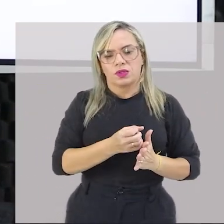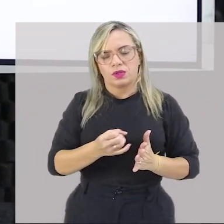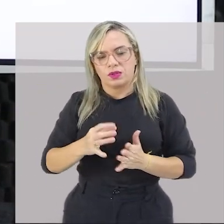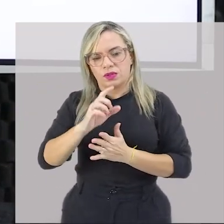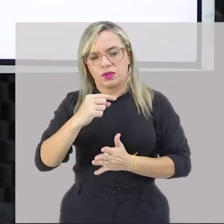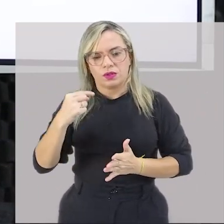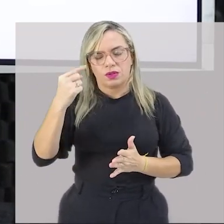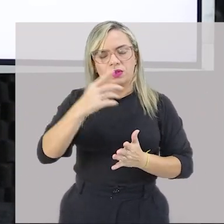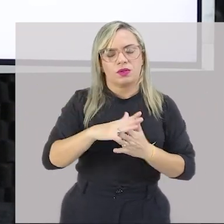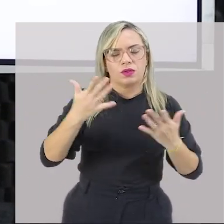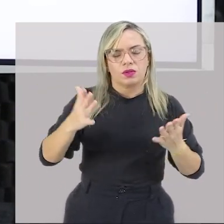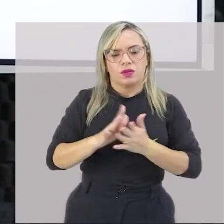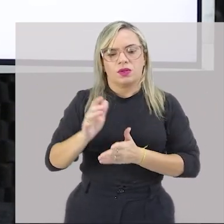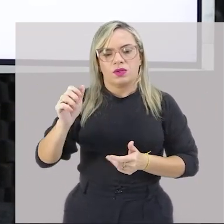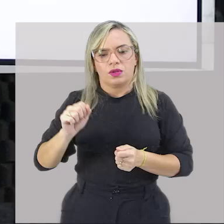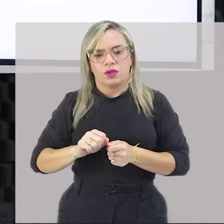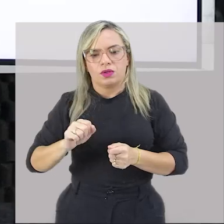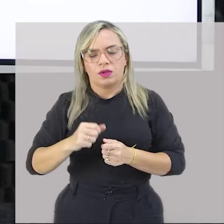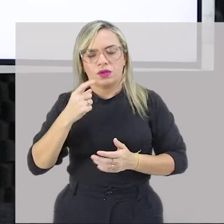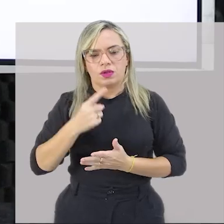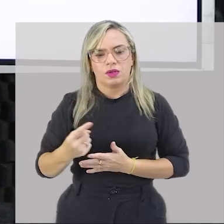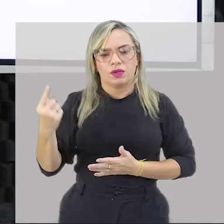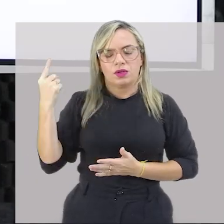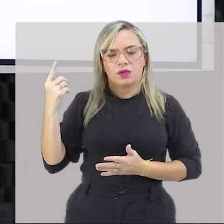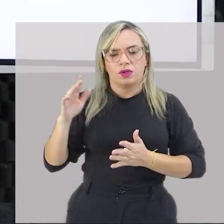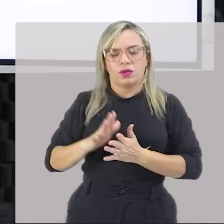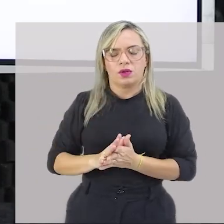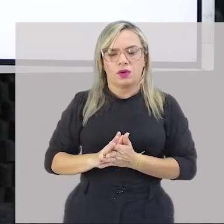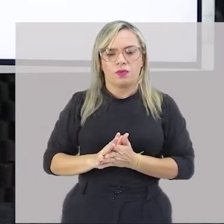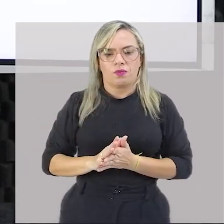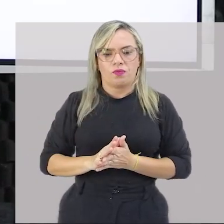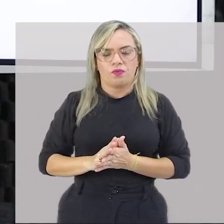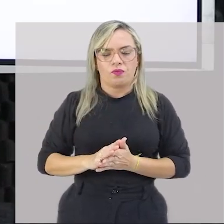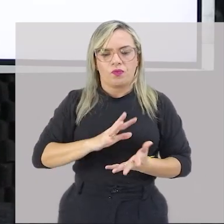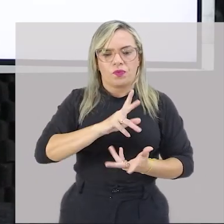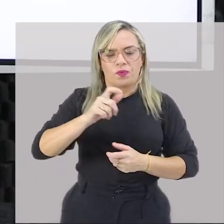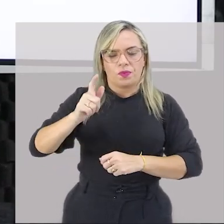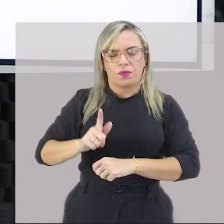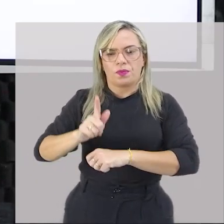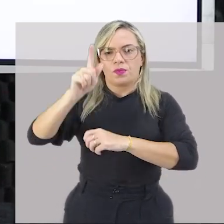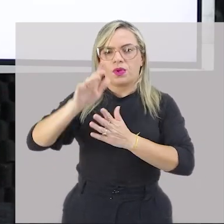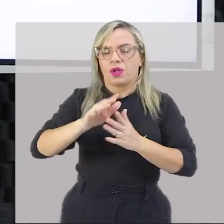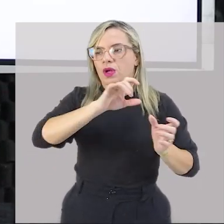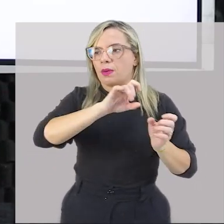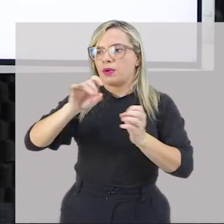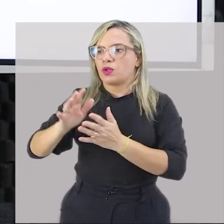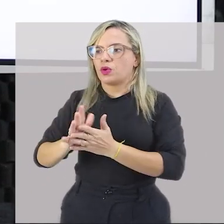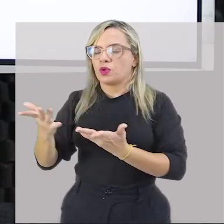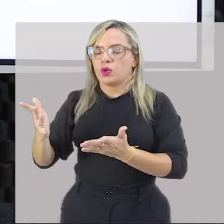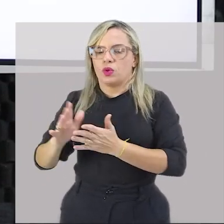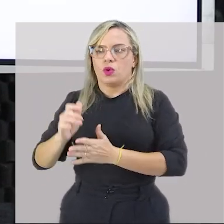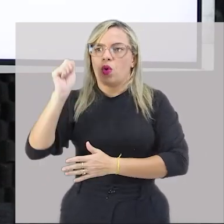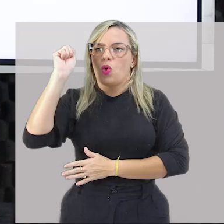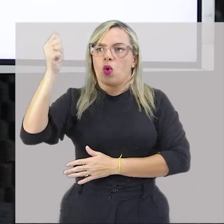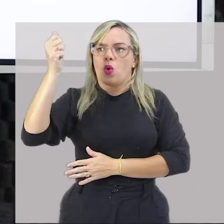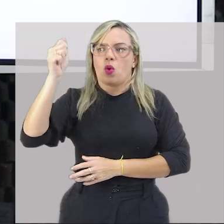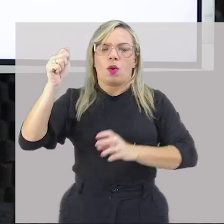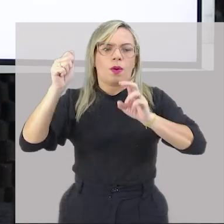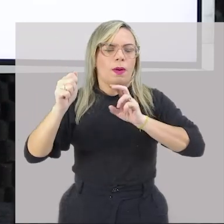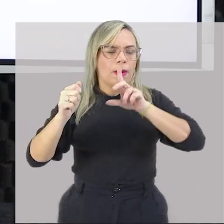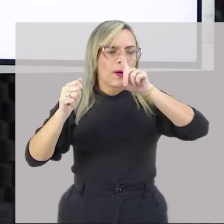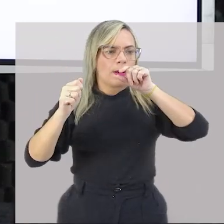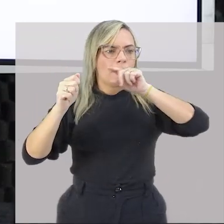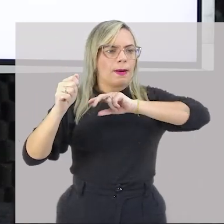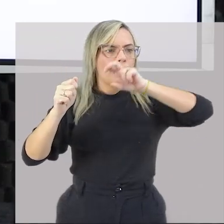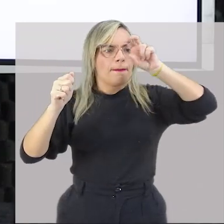vocês, falava de um astronauta que ele abandonou um martelo e uma pena na superfície